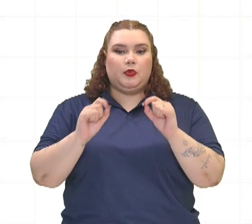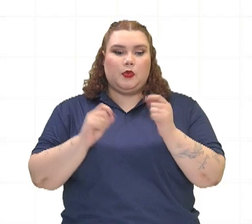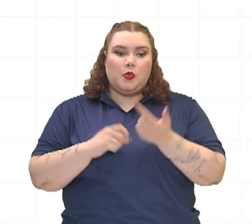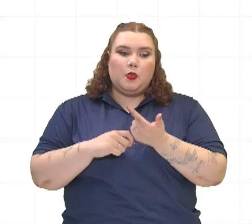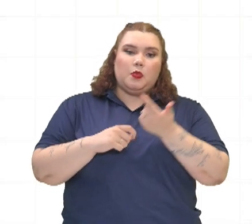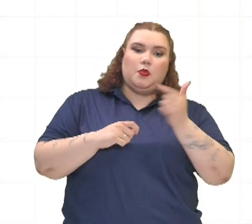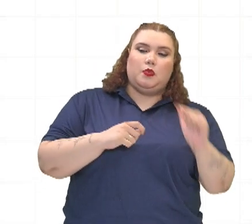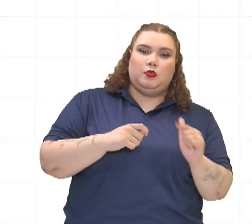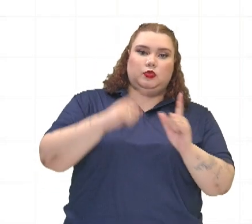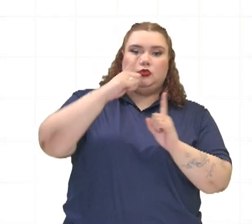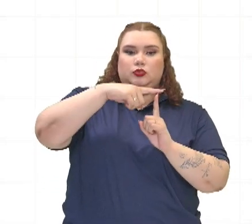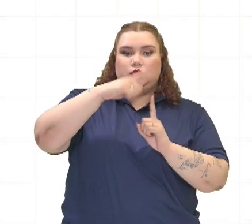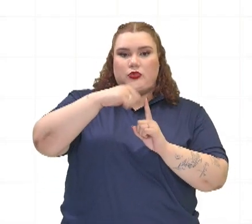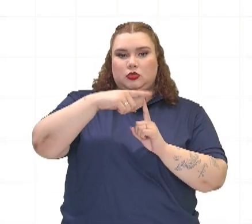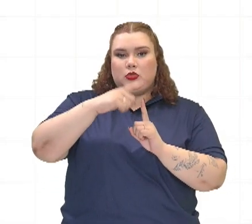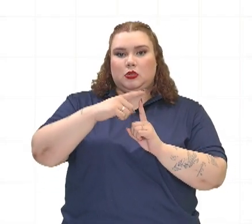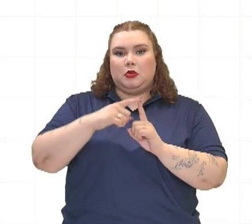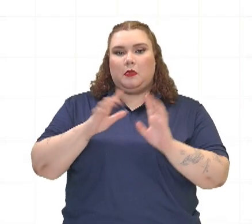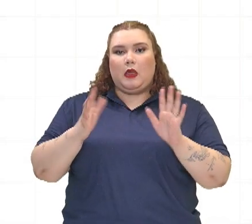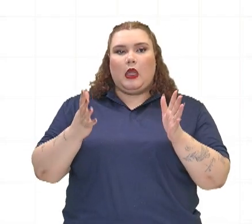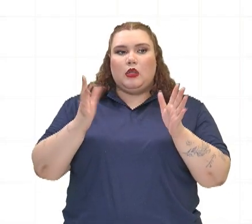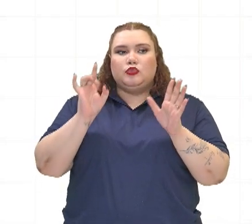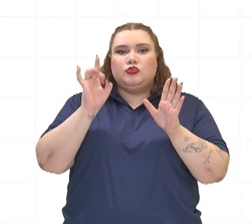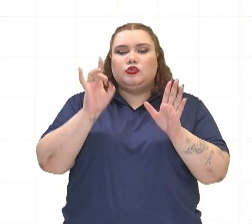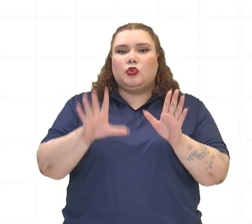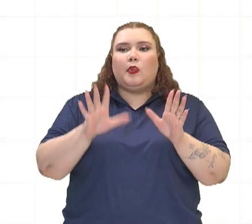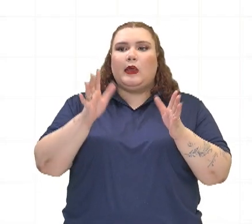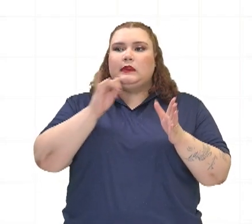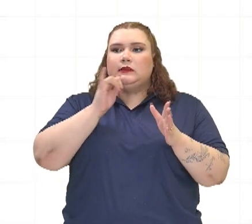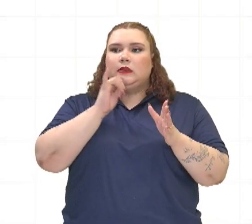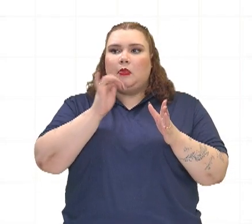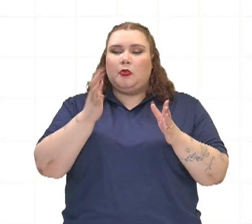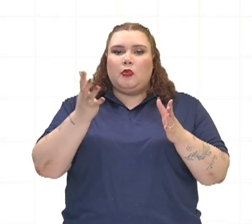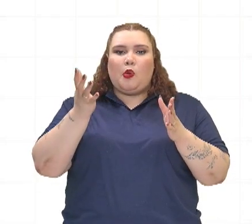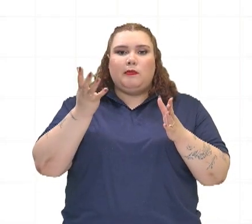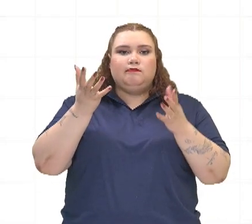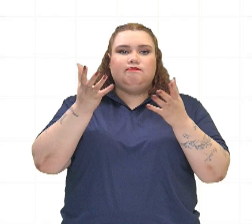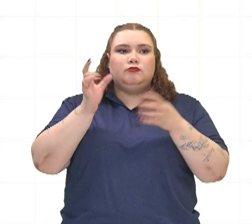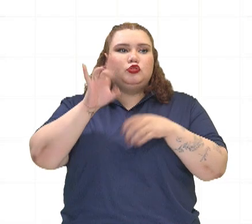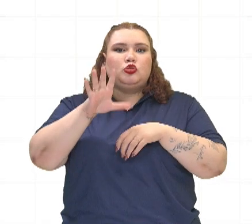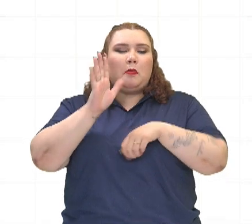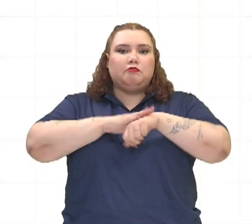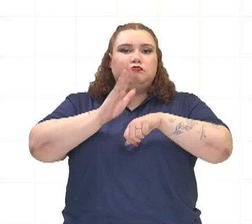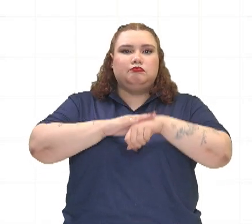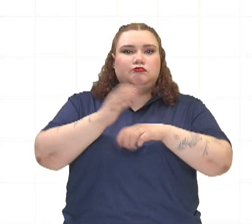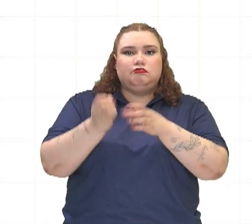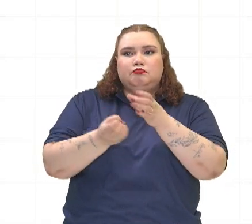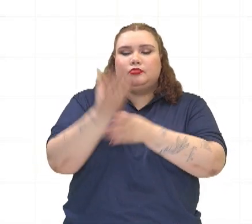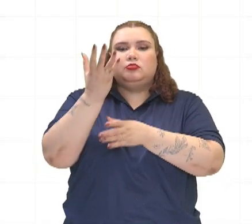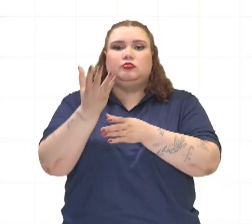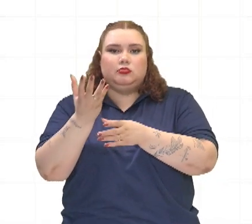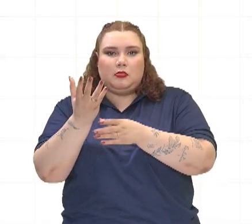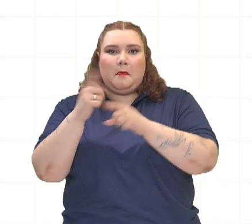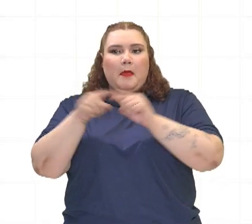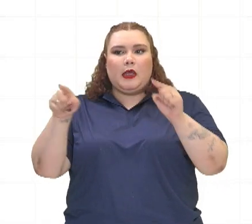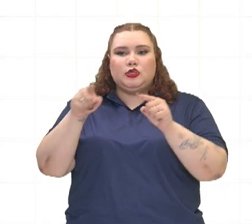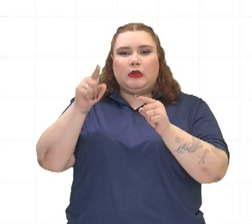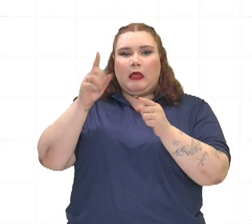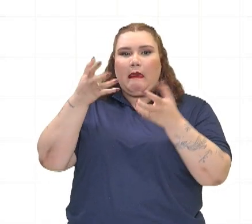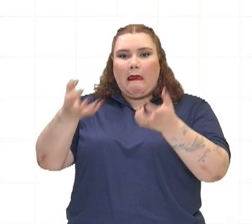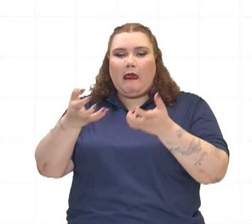de forma involuntária, as sem querer, né? Essas outras pistas